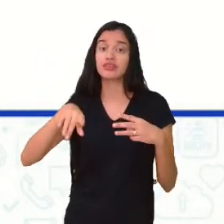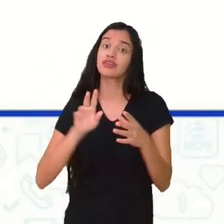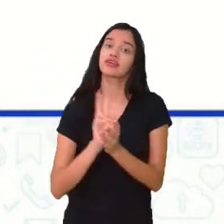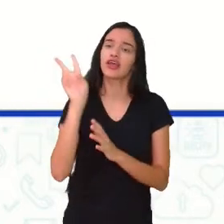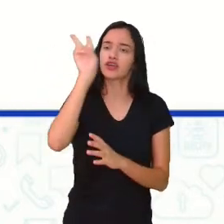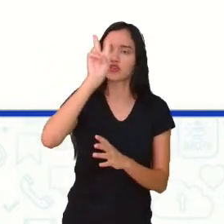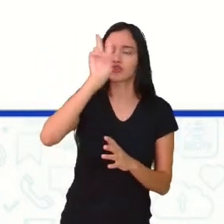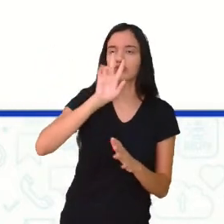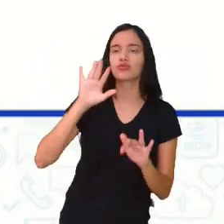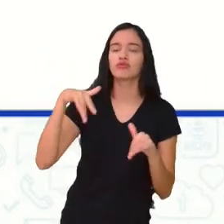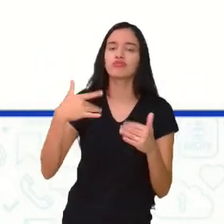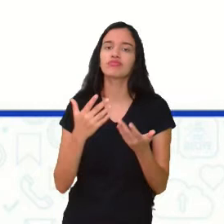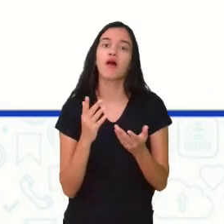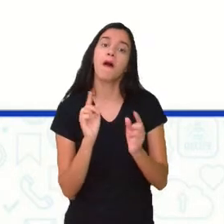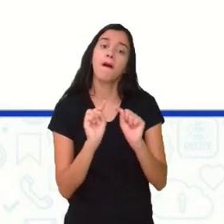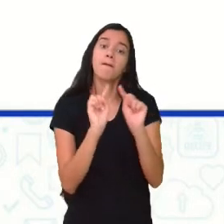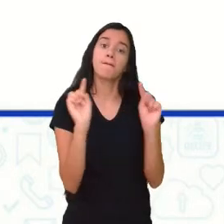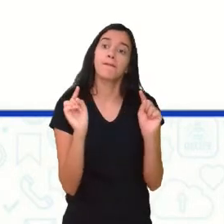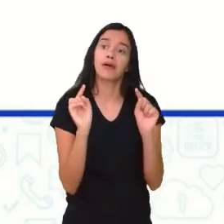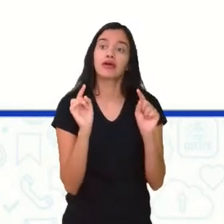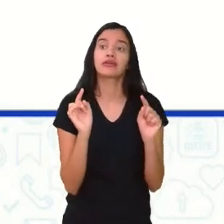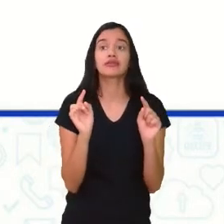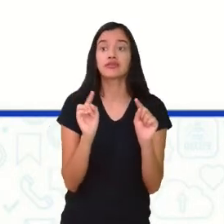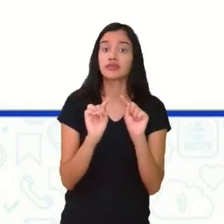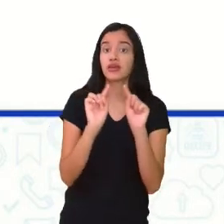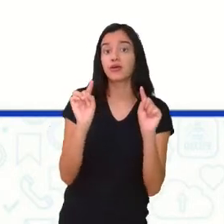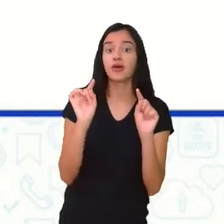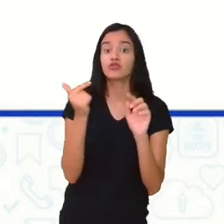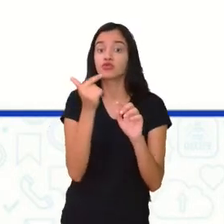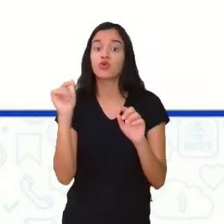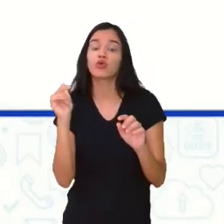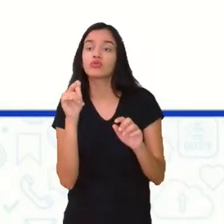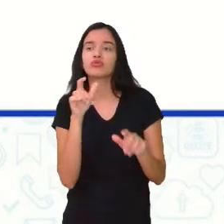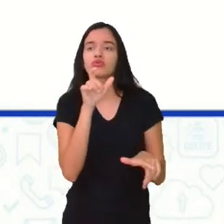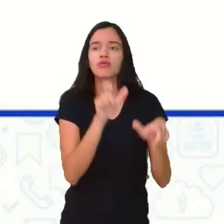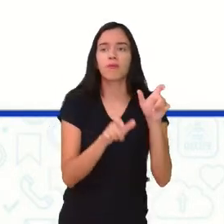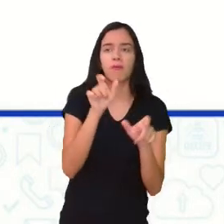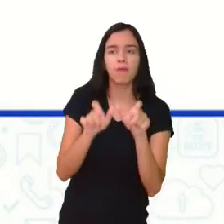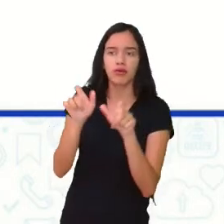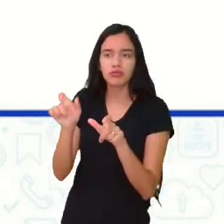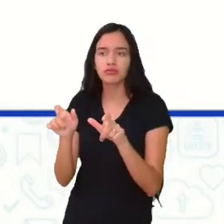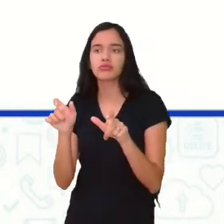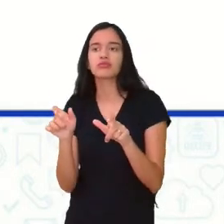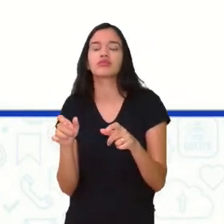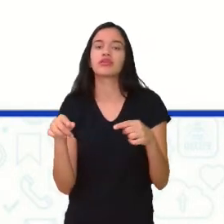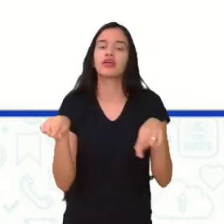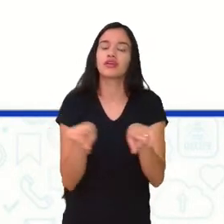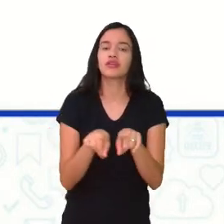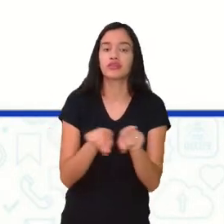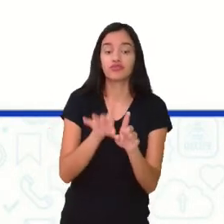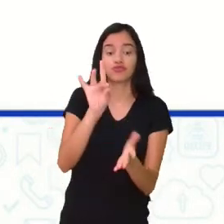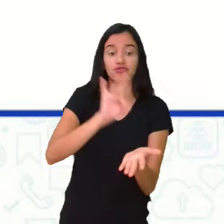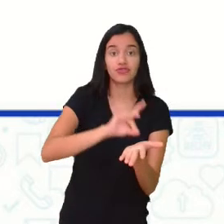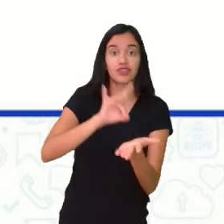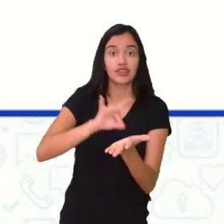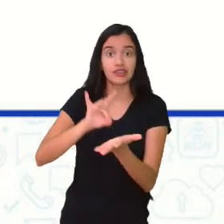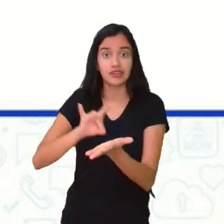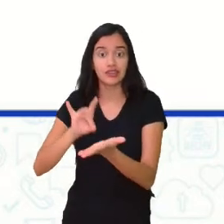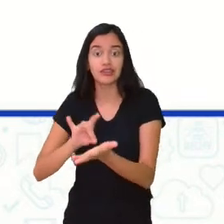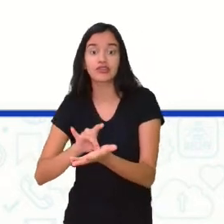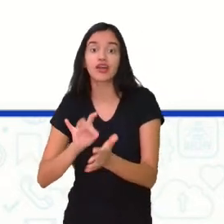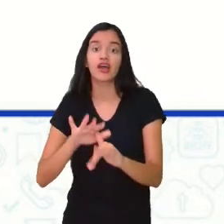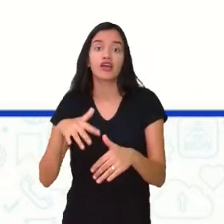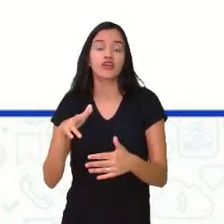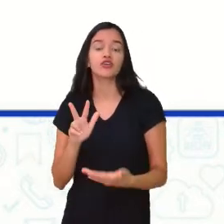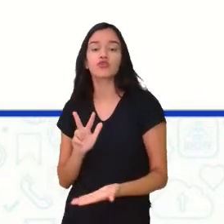torno deles, mas eles acabavam que os outros personagens fixos, né, é que ganhavam mais